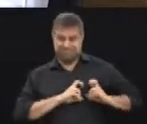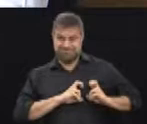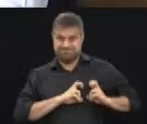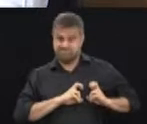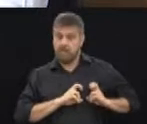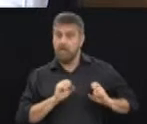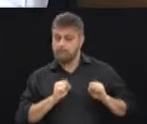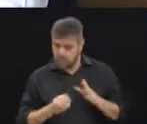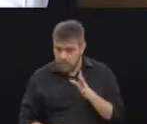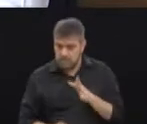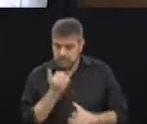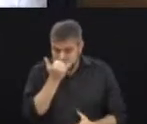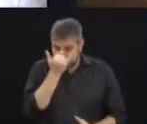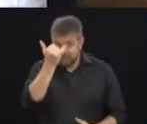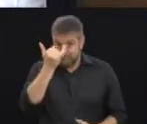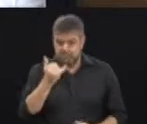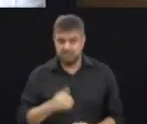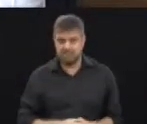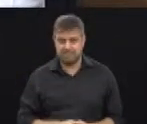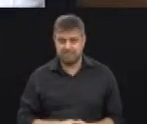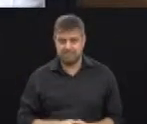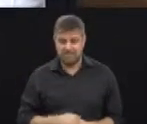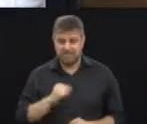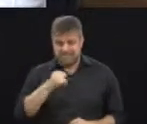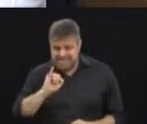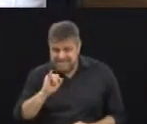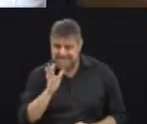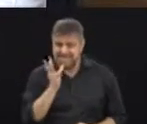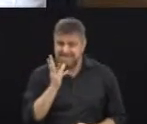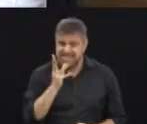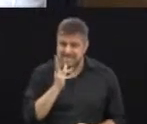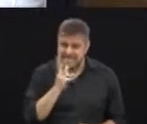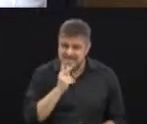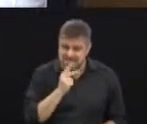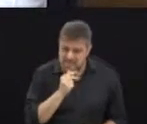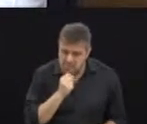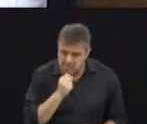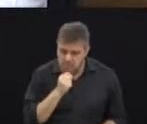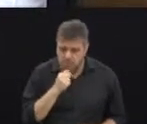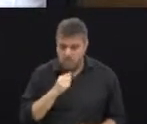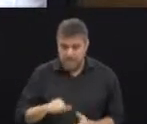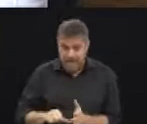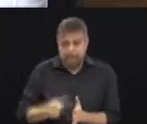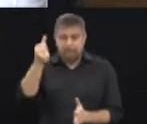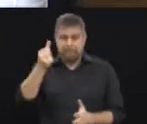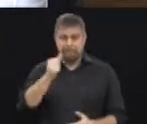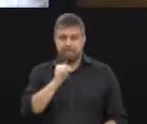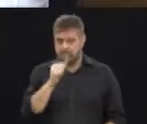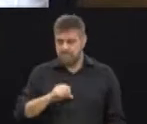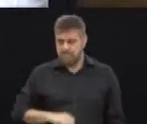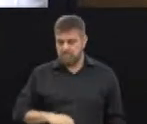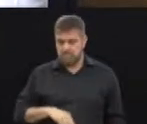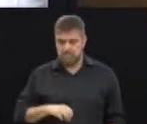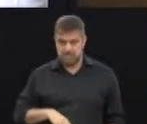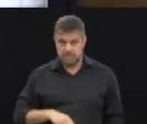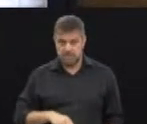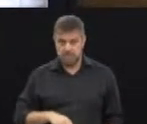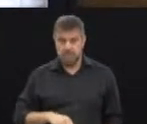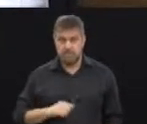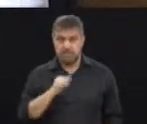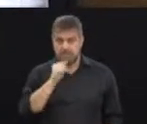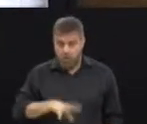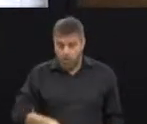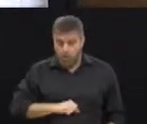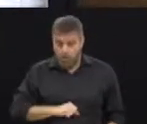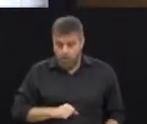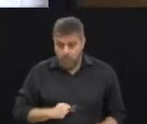maior. Quanto mais tarde ela menstruar e mais cedo ela parar, é